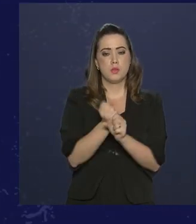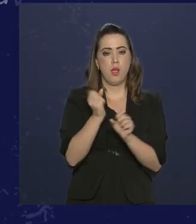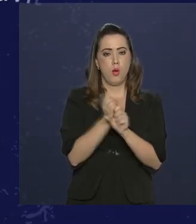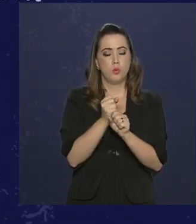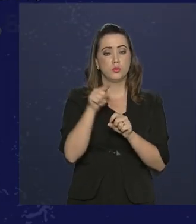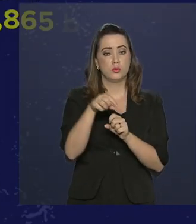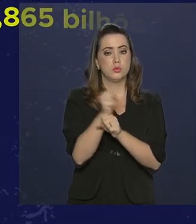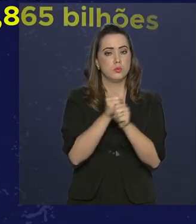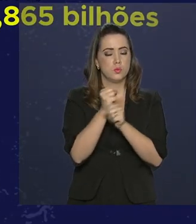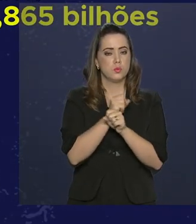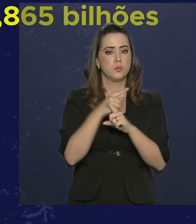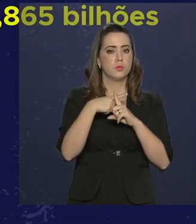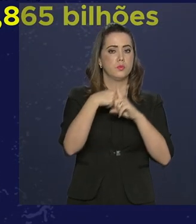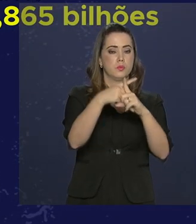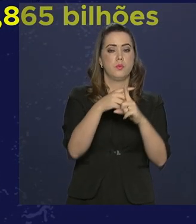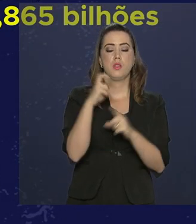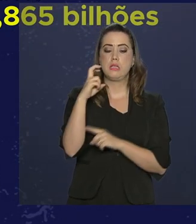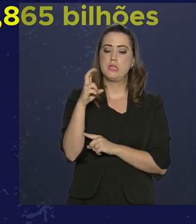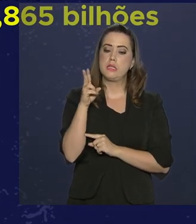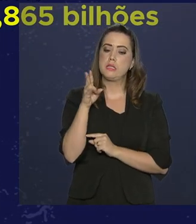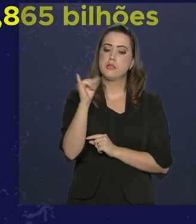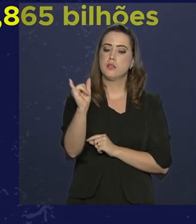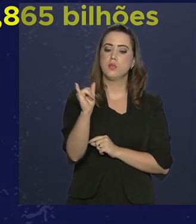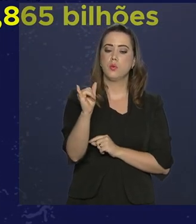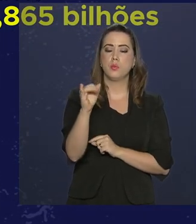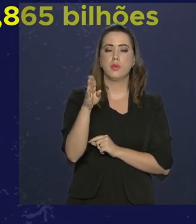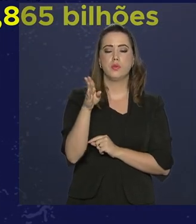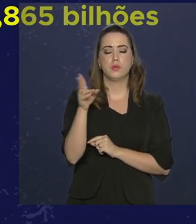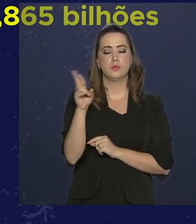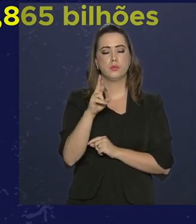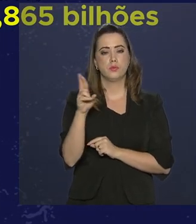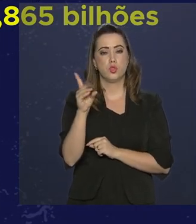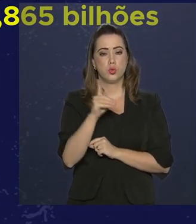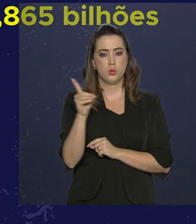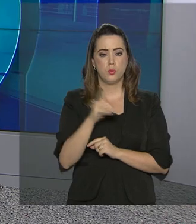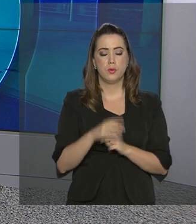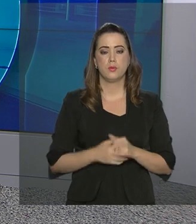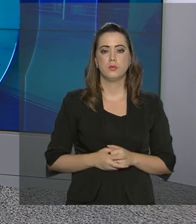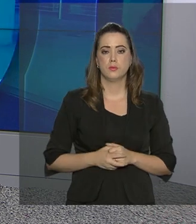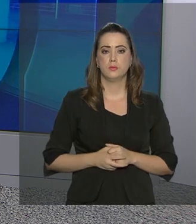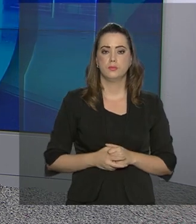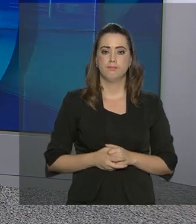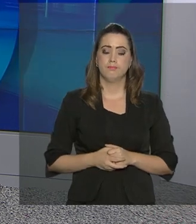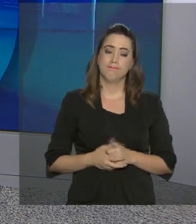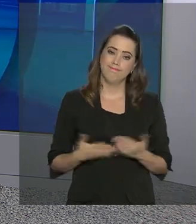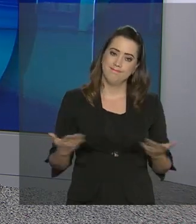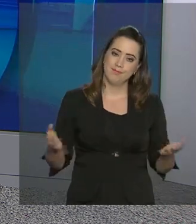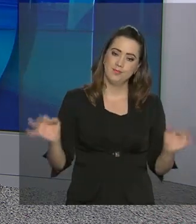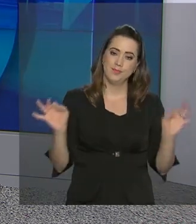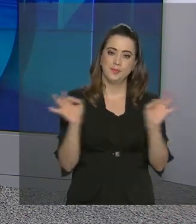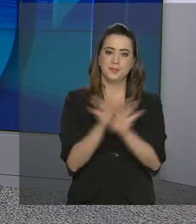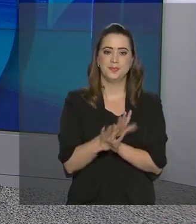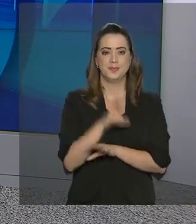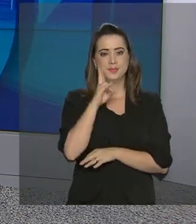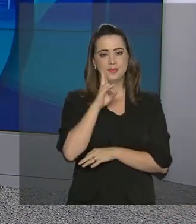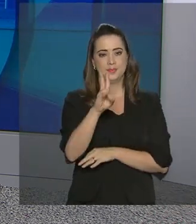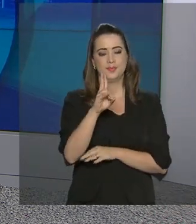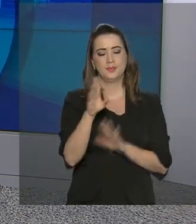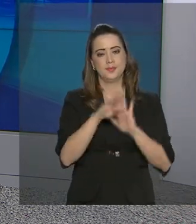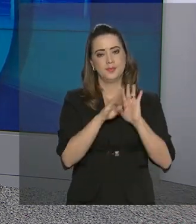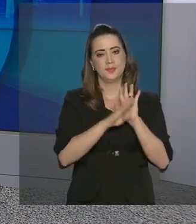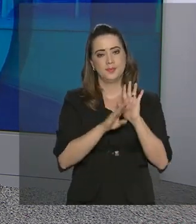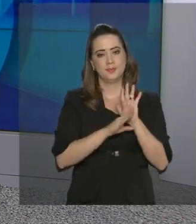ano é positivo em 5 bilhões e 800 milhões de dólares. Nós ficamos por aqui.